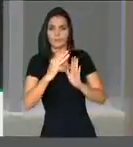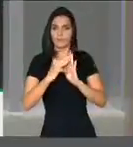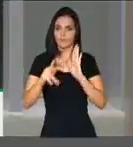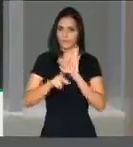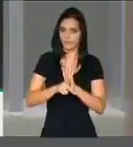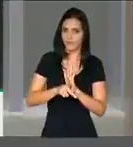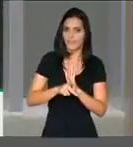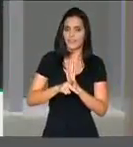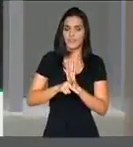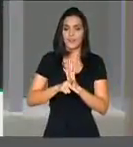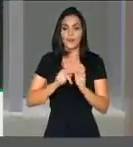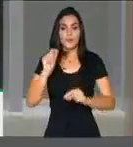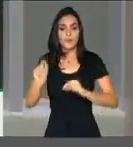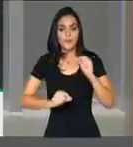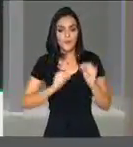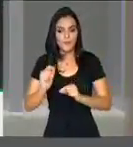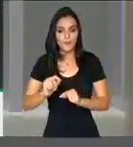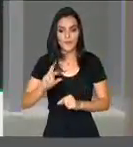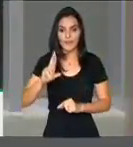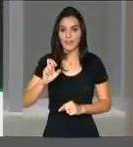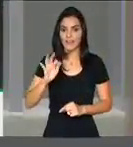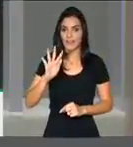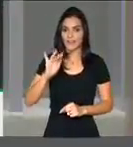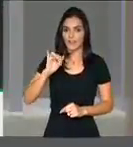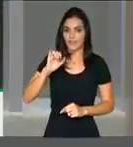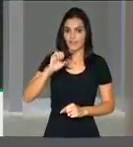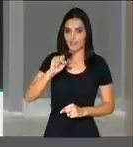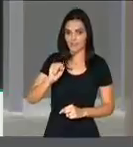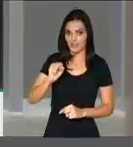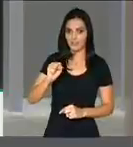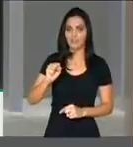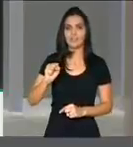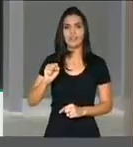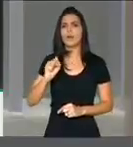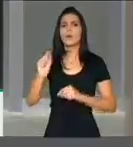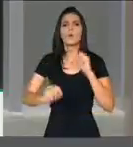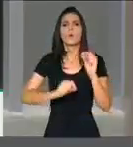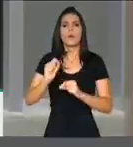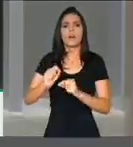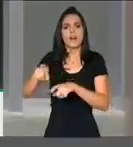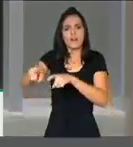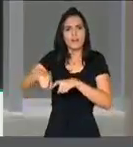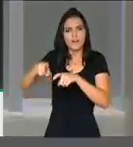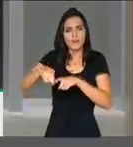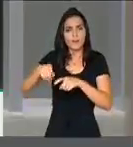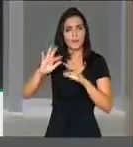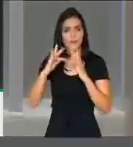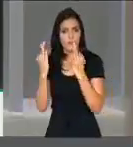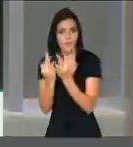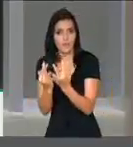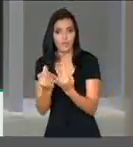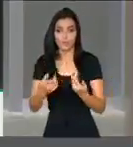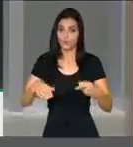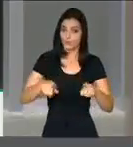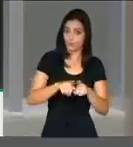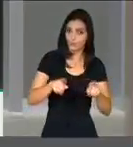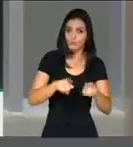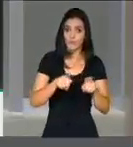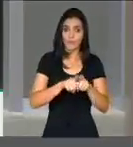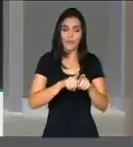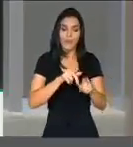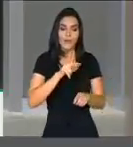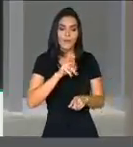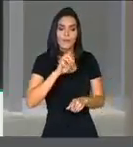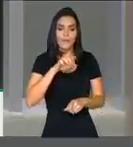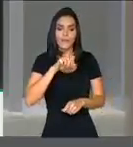da dívida do refinanciamento do refis do Fundo Rural, a agricultura familiar estava junto, o pequeno produtor estava junto, e